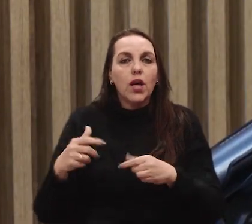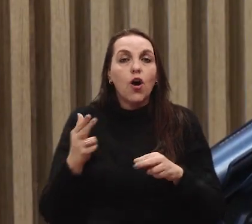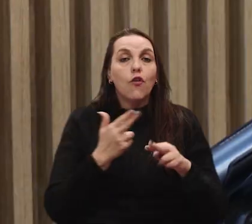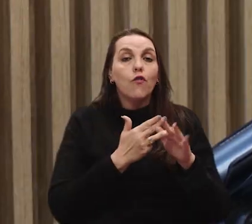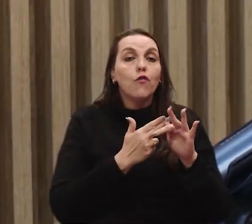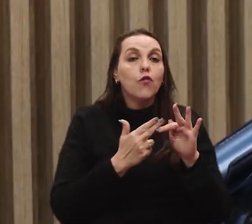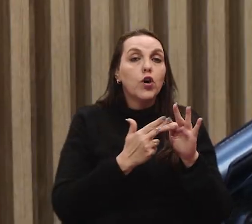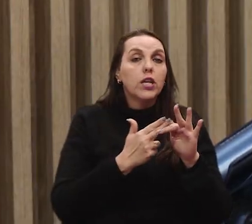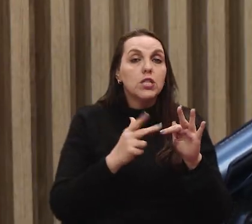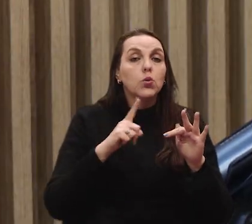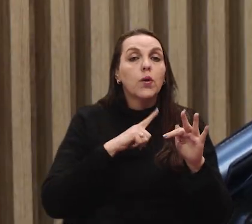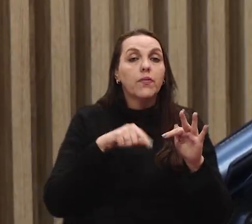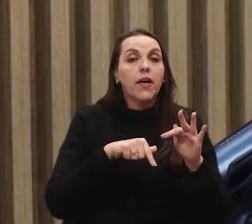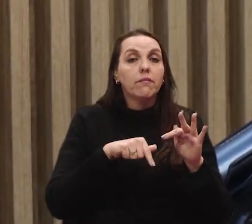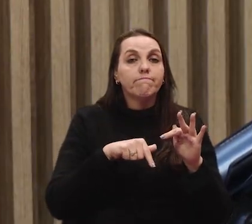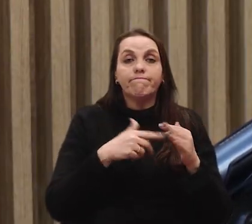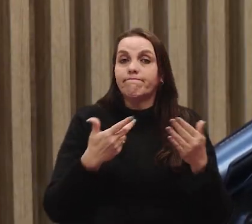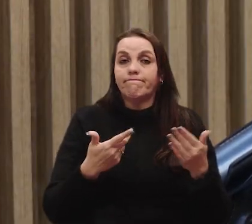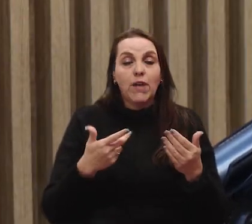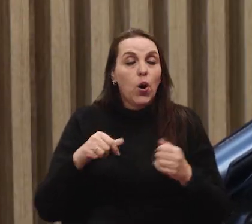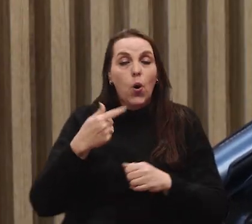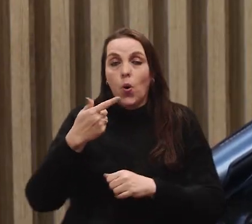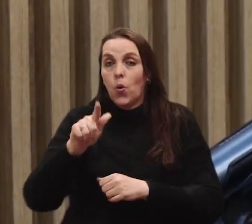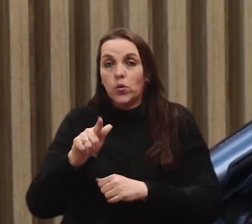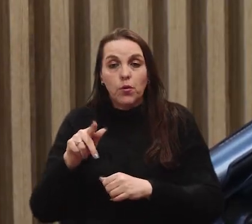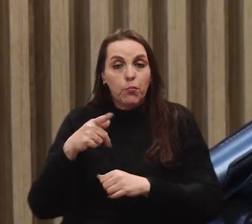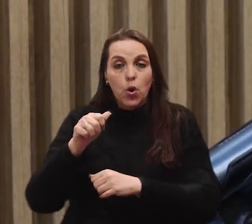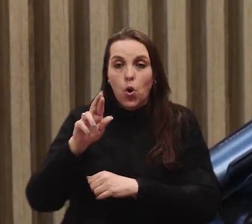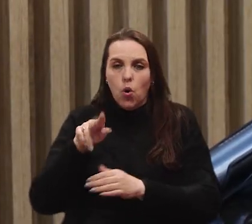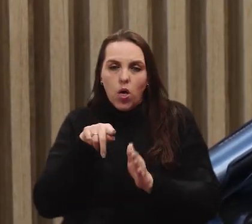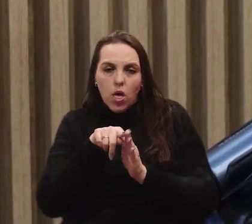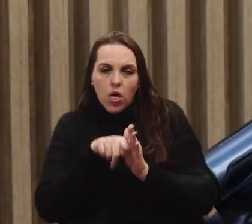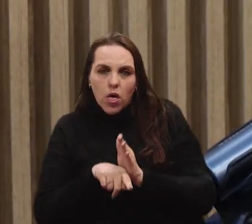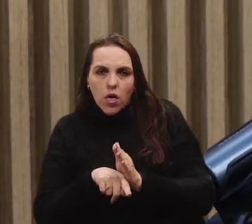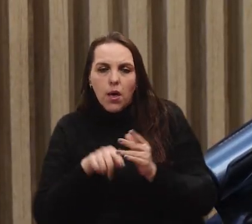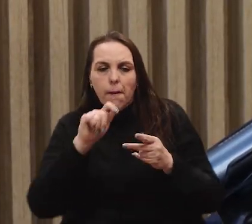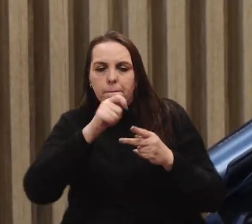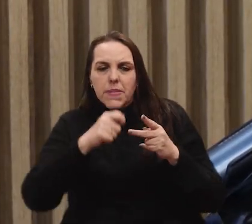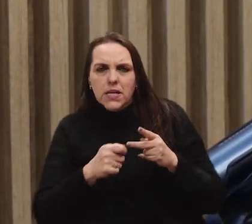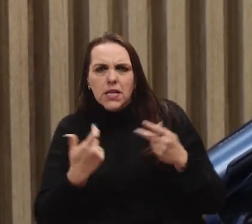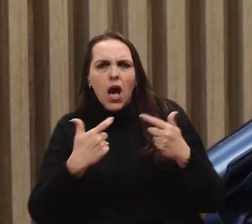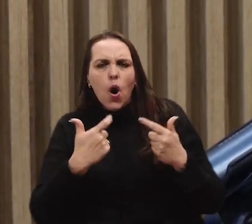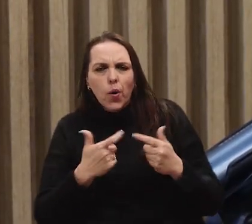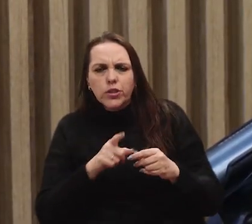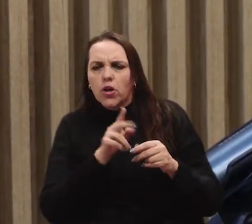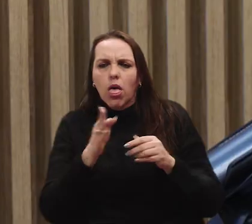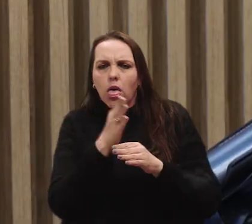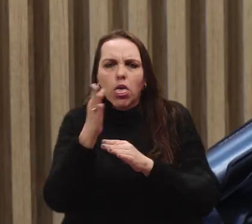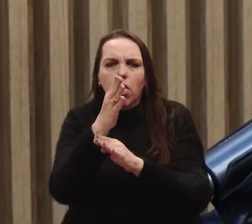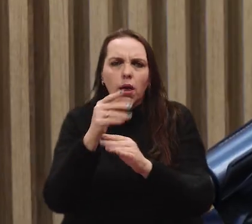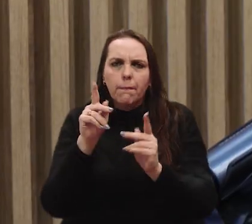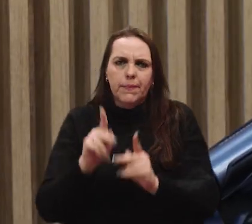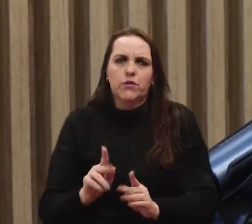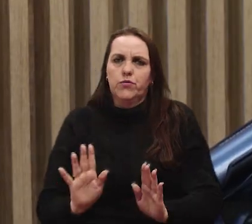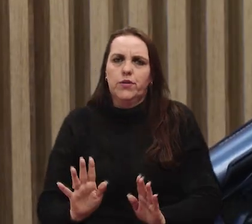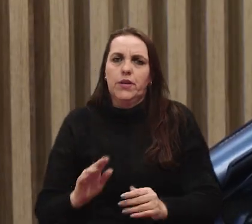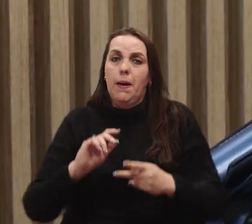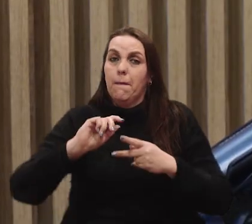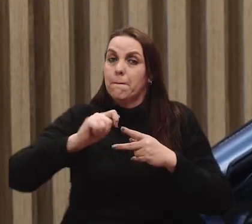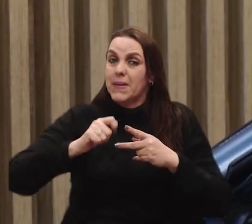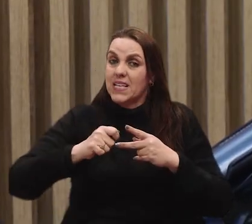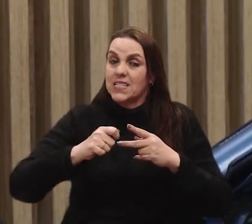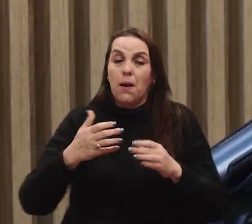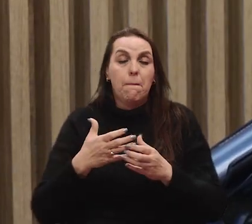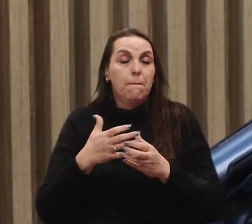existe. Nesse caso, quem não é? existe. O Procon não tem poder de investigar, de como buscar e localizar essa pessoa. Então, o Pix,